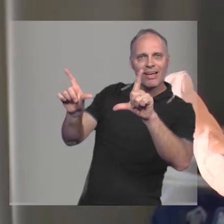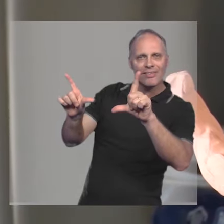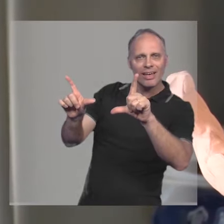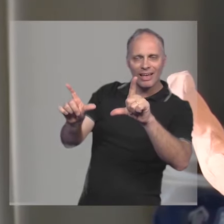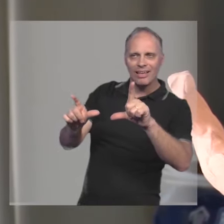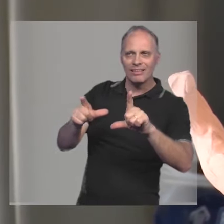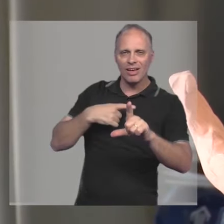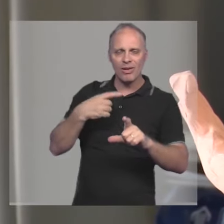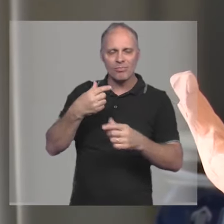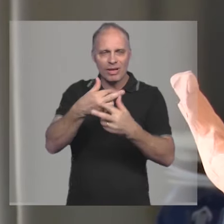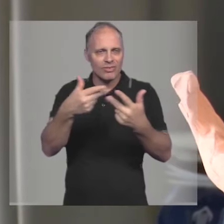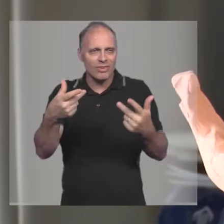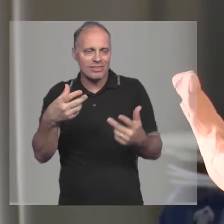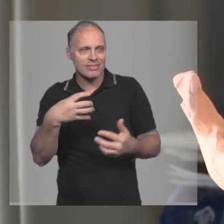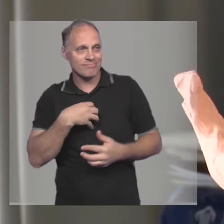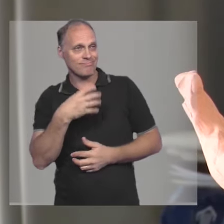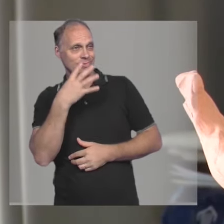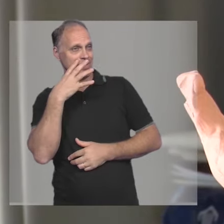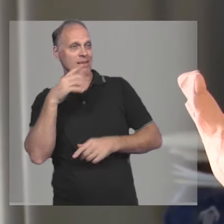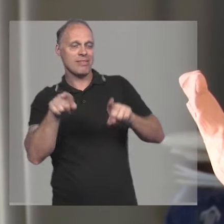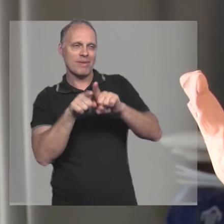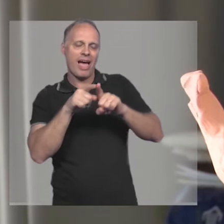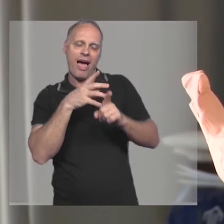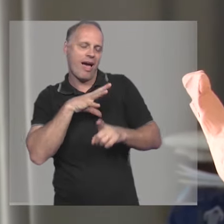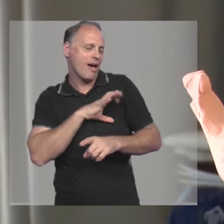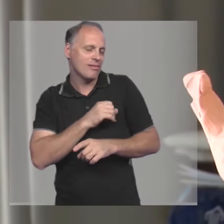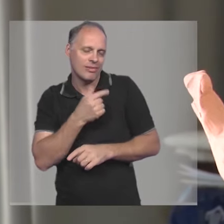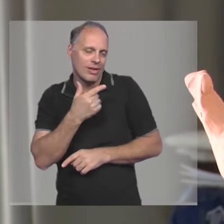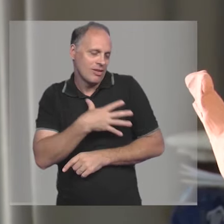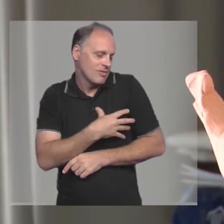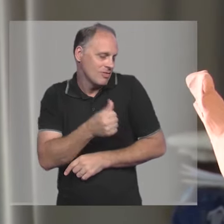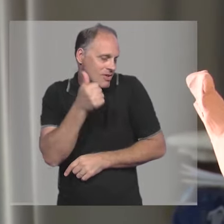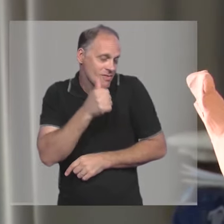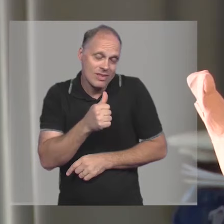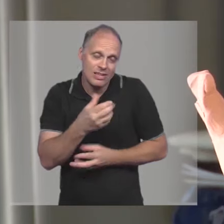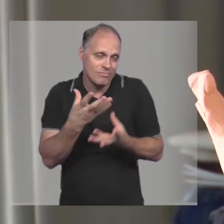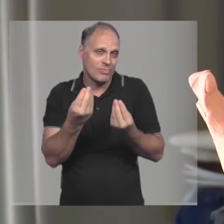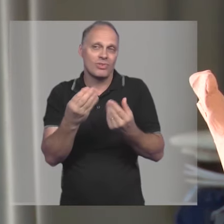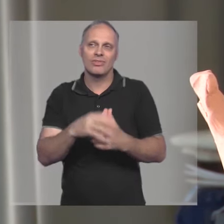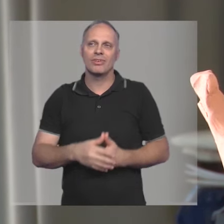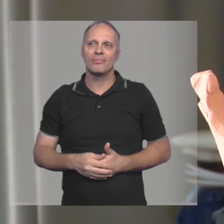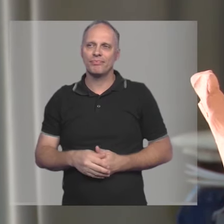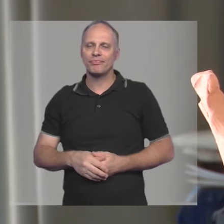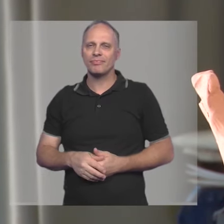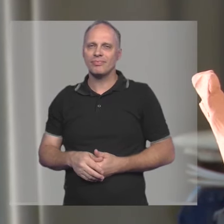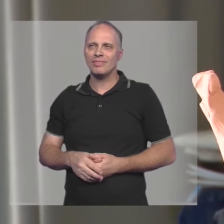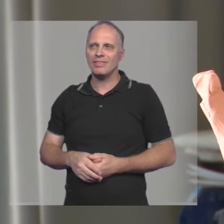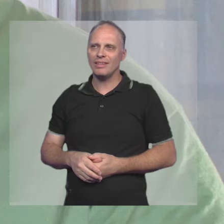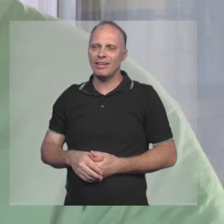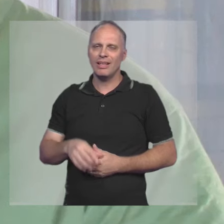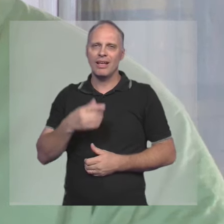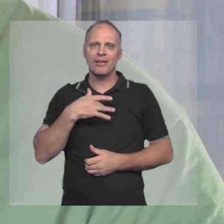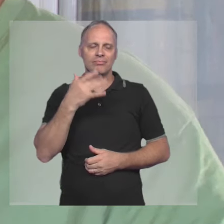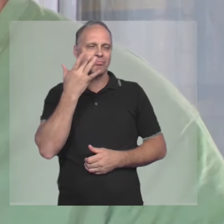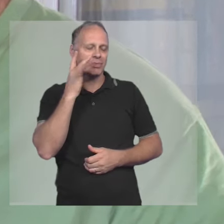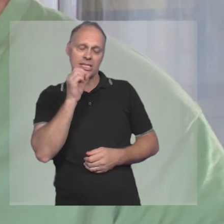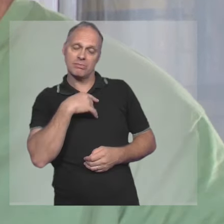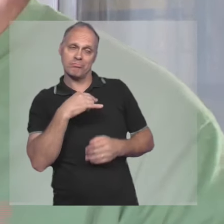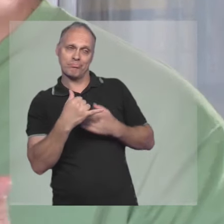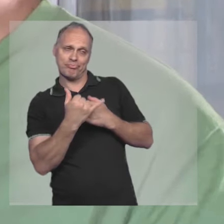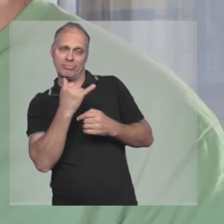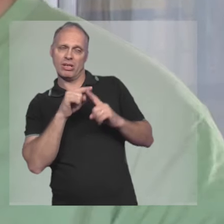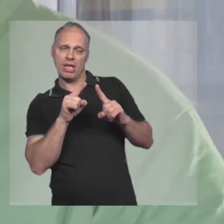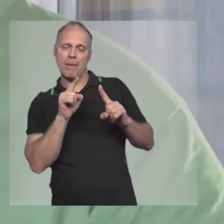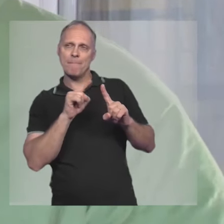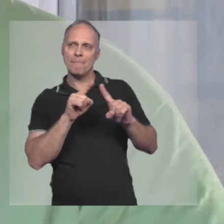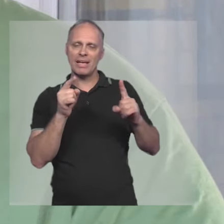E como eu disse, eu sou nostálgico, eu sou babão pelas filhas, daí acho que muito disso. Mauro, eu não sei se estou enganado, mas acho que tu